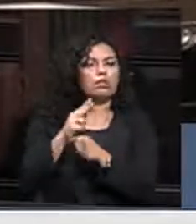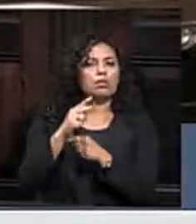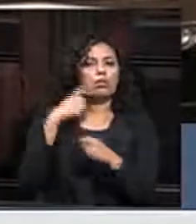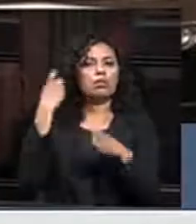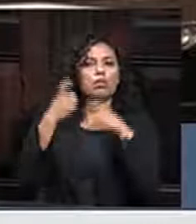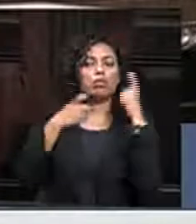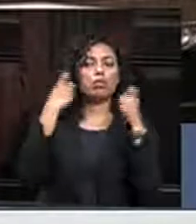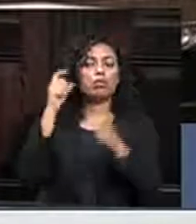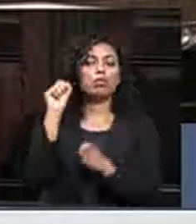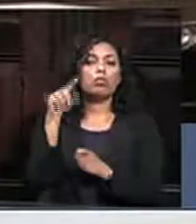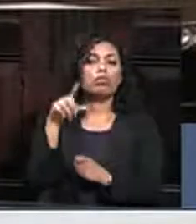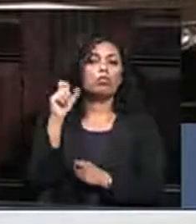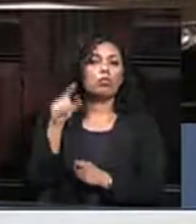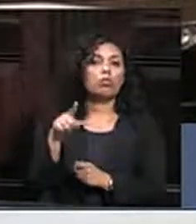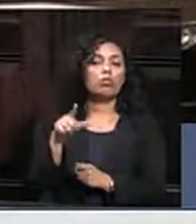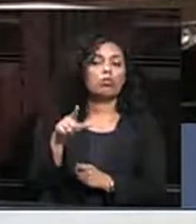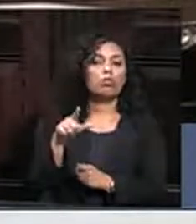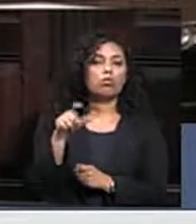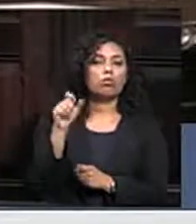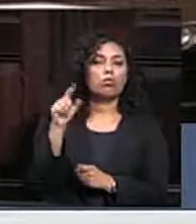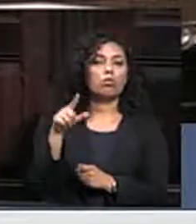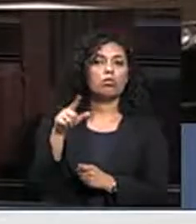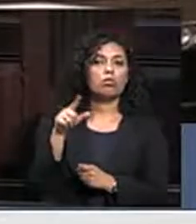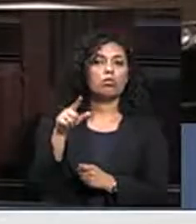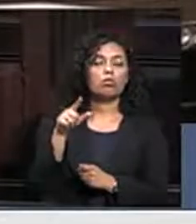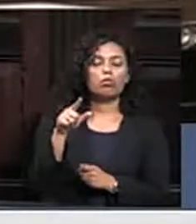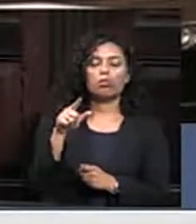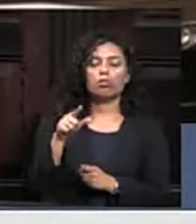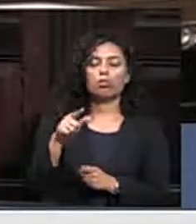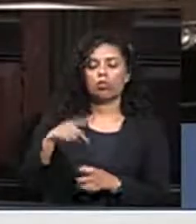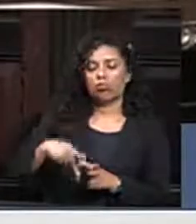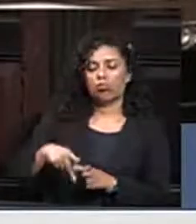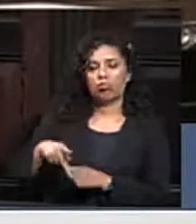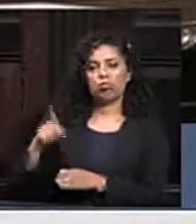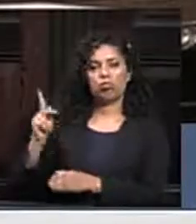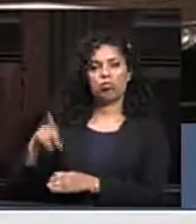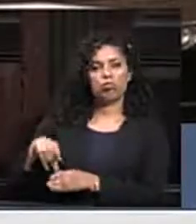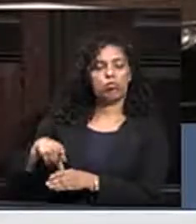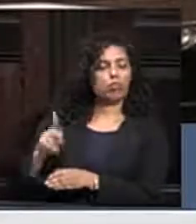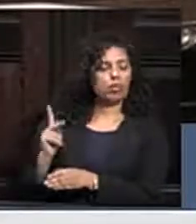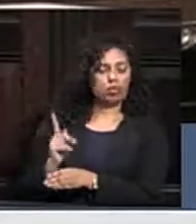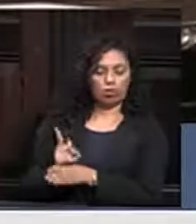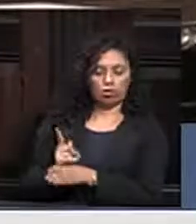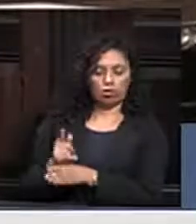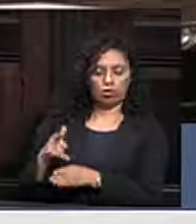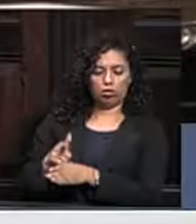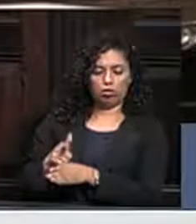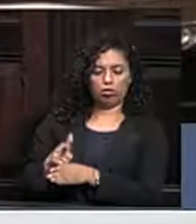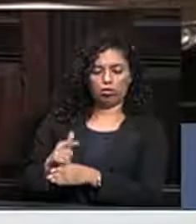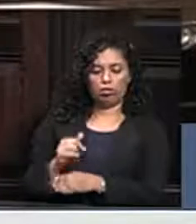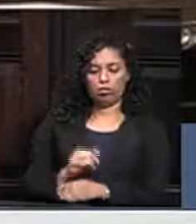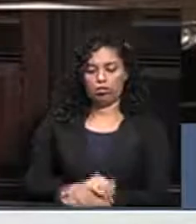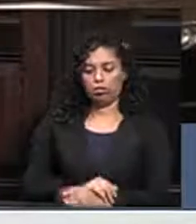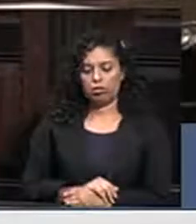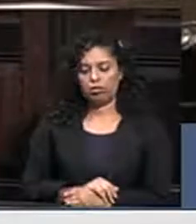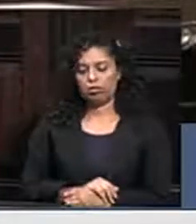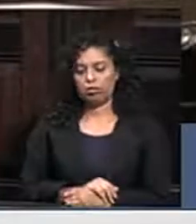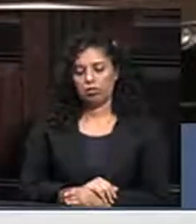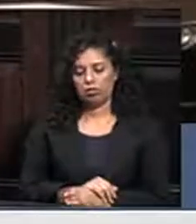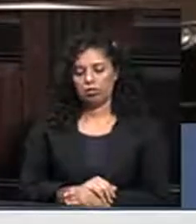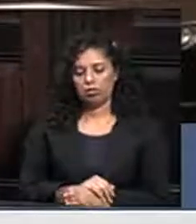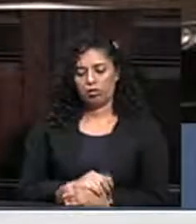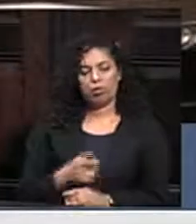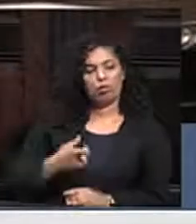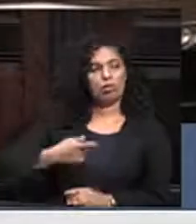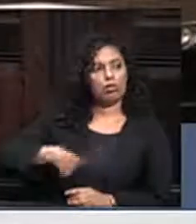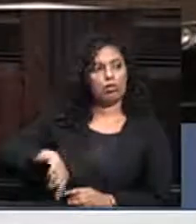da alíquota na arrecadação dos royalties do petróleo, que nesse momento importou um aumento além